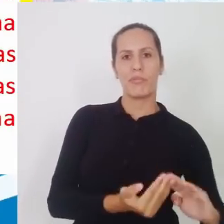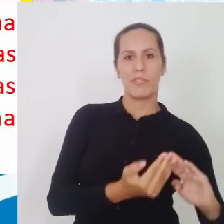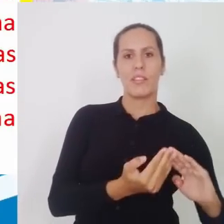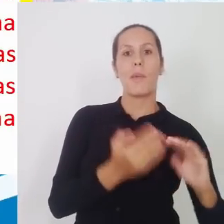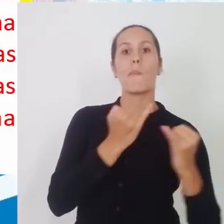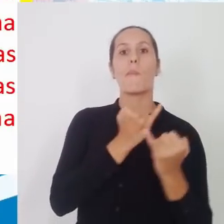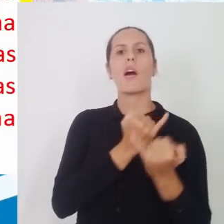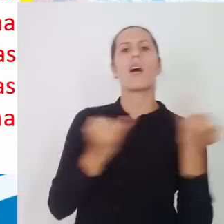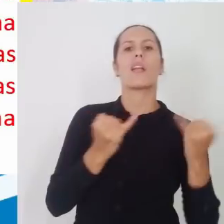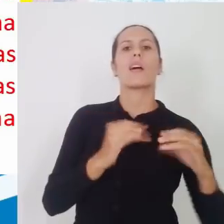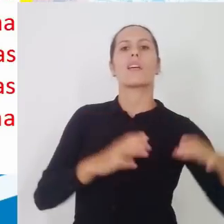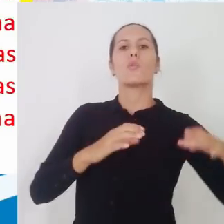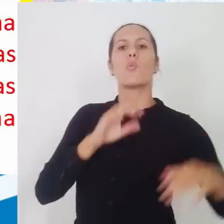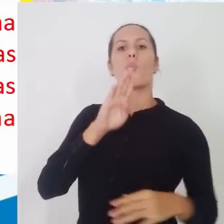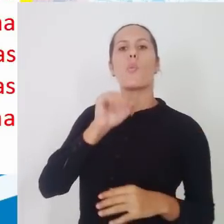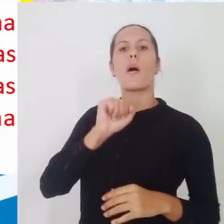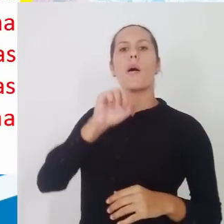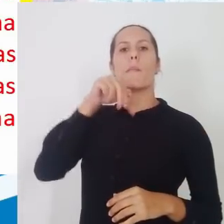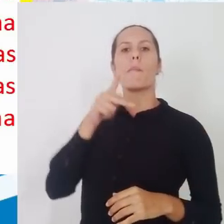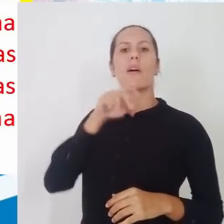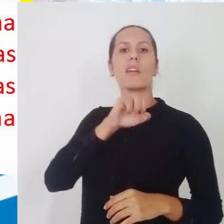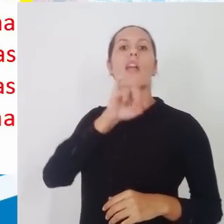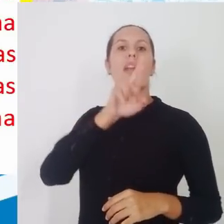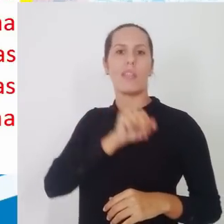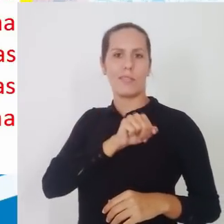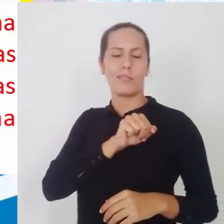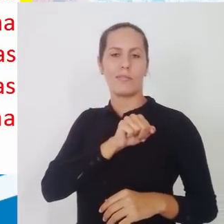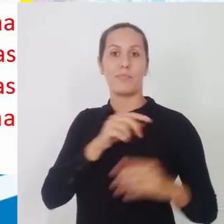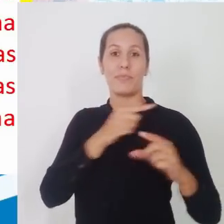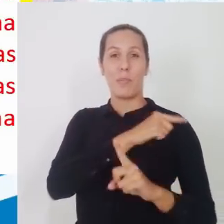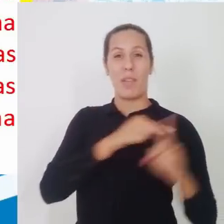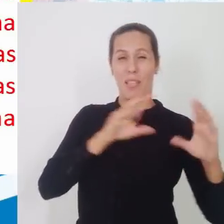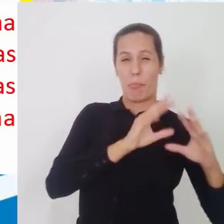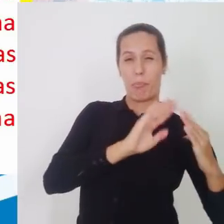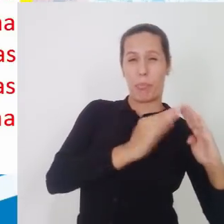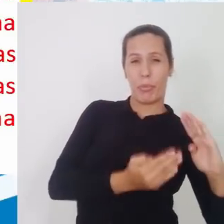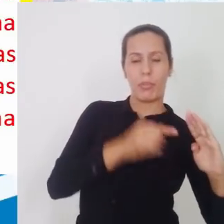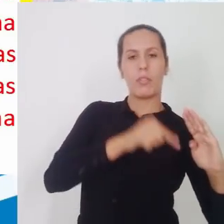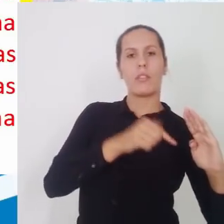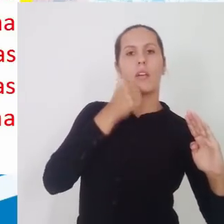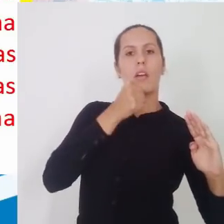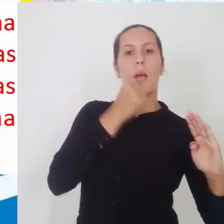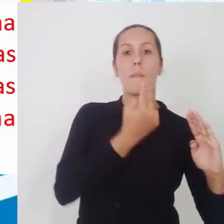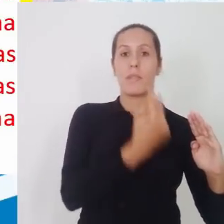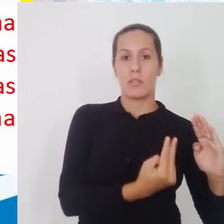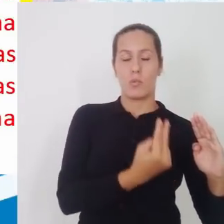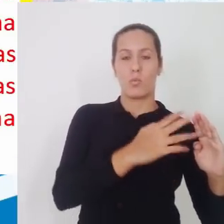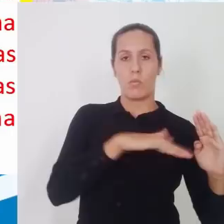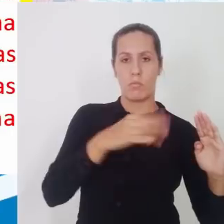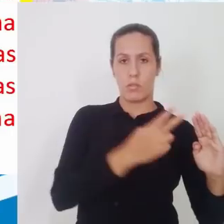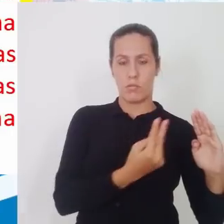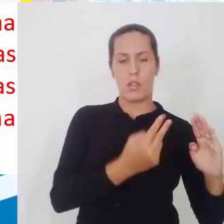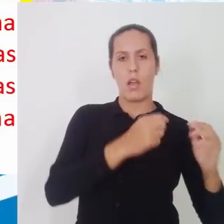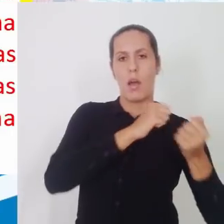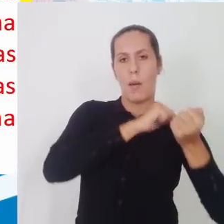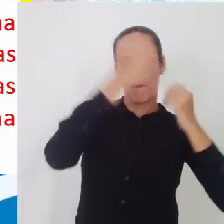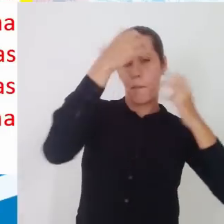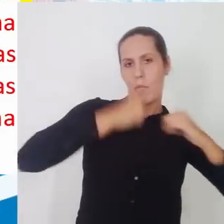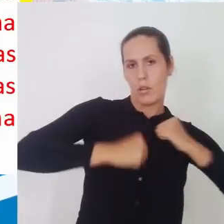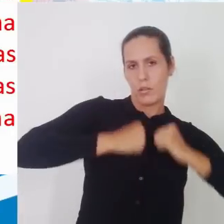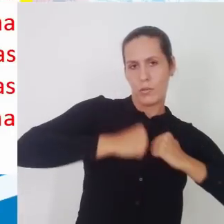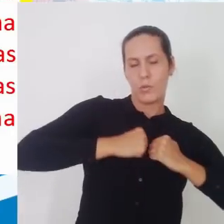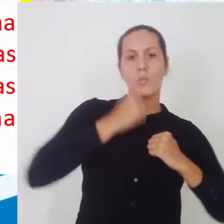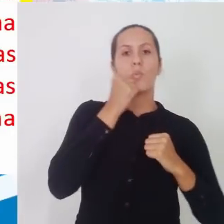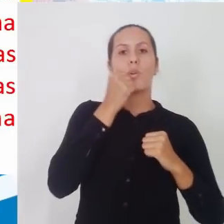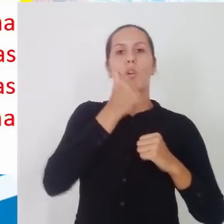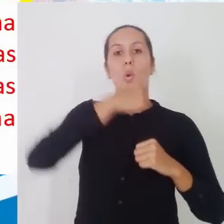uma casa destruída com o que parece ser uma banheira. Nessa metade destruída, você vê duas crianças tomando banho,